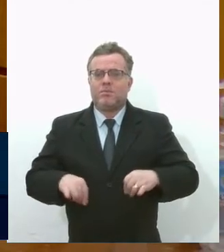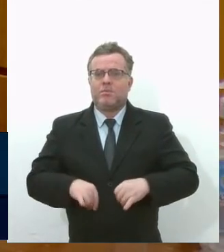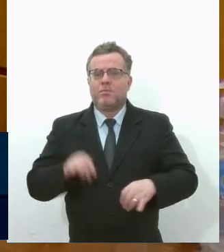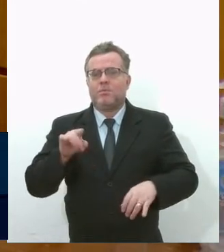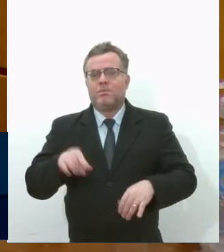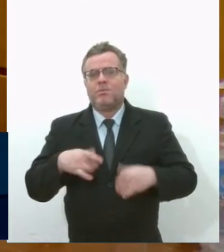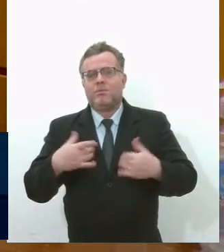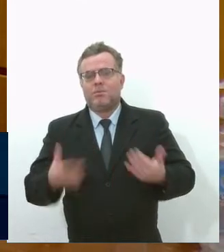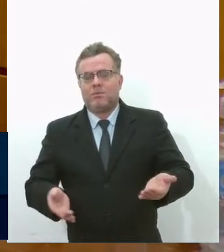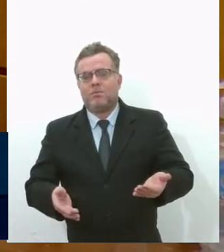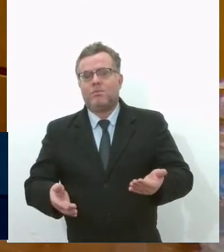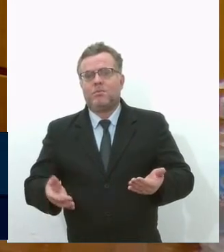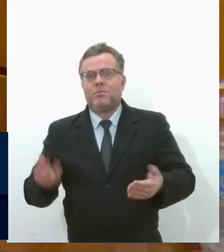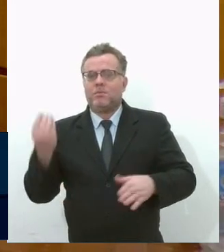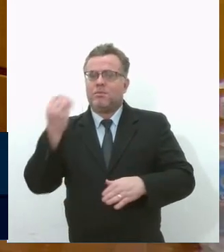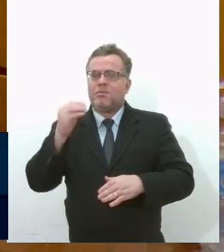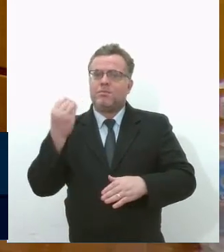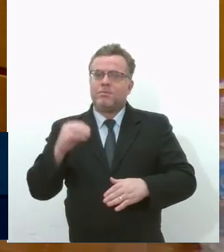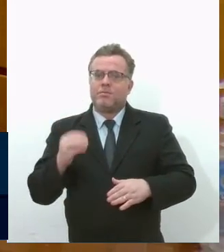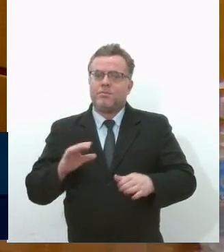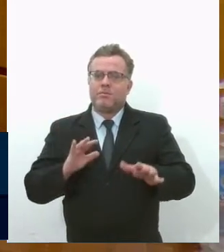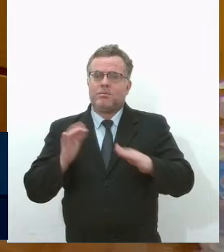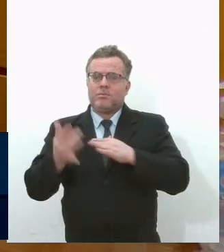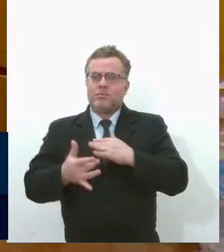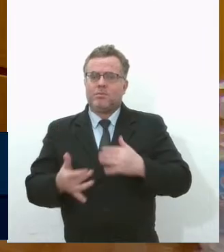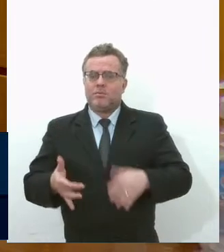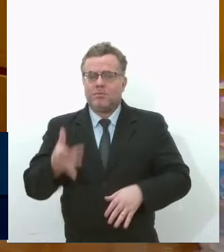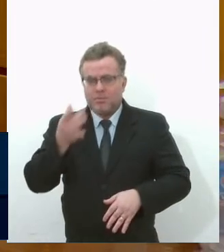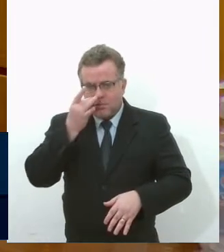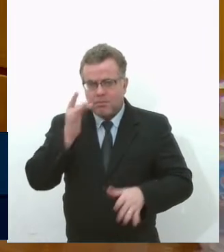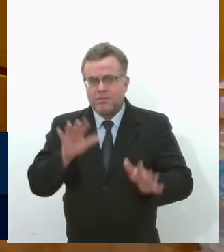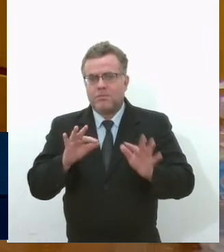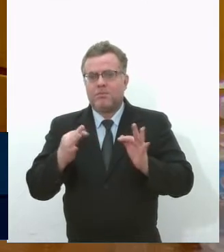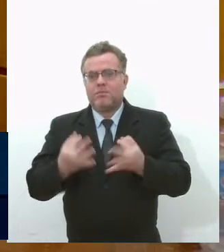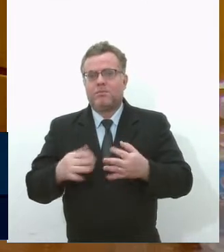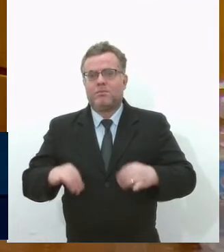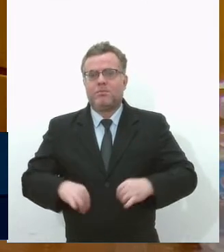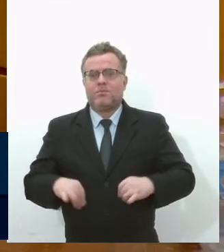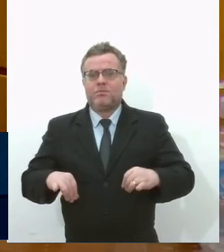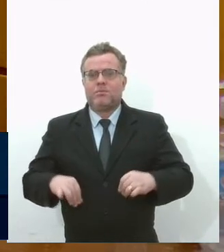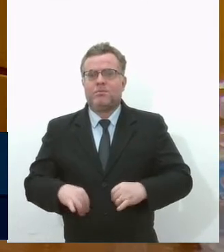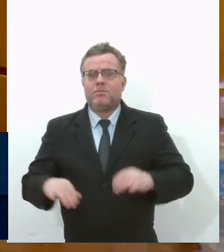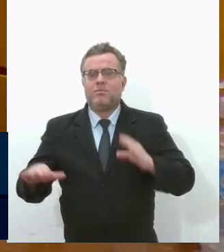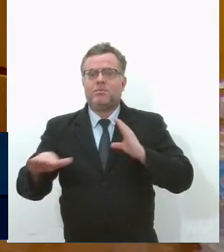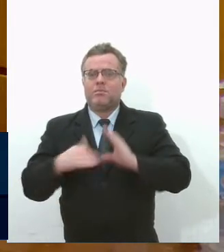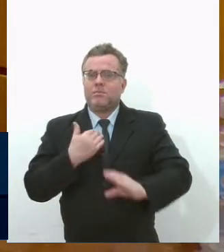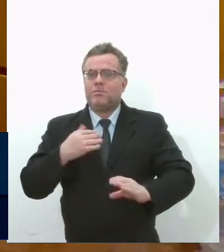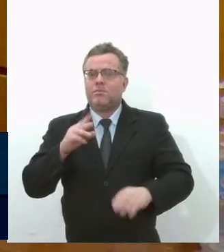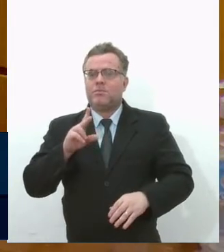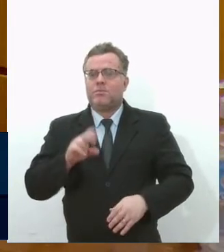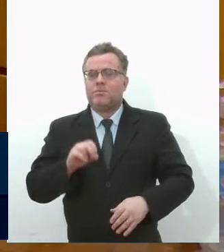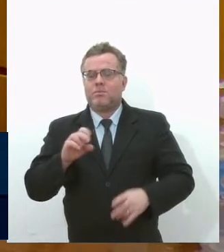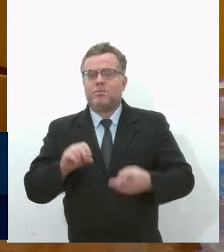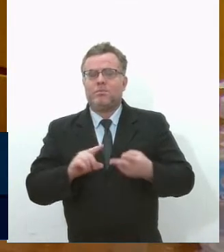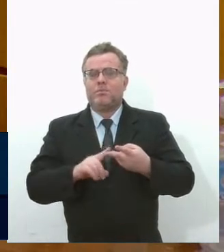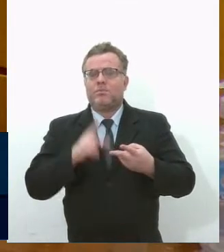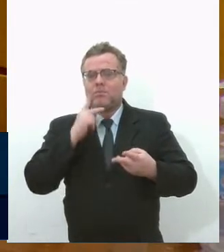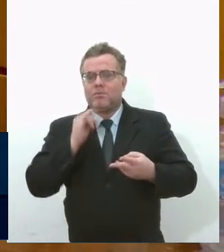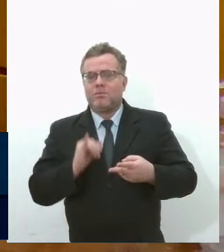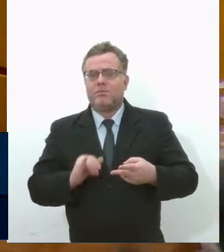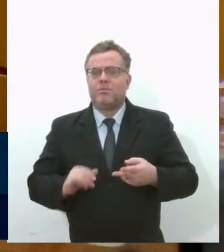vídeos da pequena Liz nas redes sociais vê o sofrimento da família. Recebi e-mail da avó Ana, do pai Daniel. Está aqui a